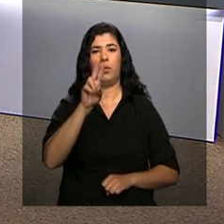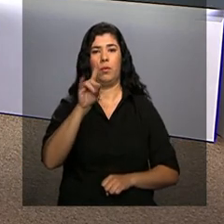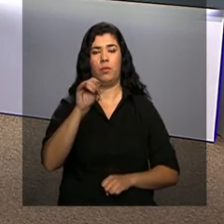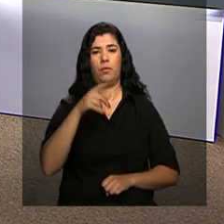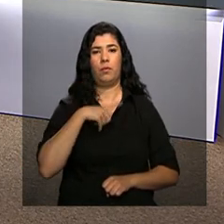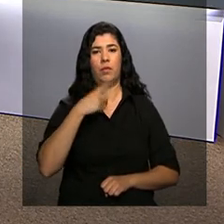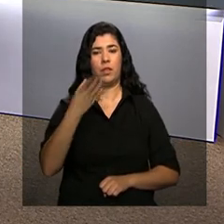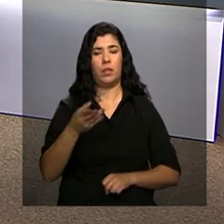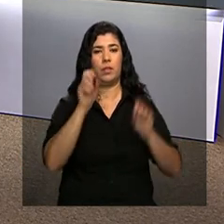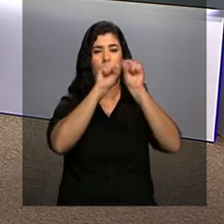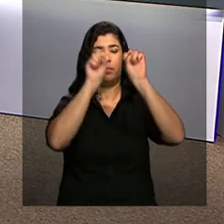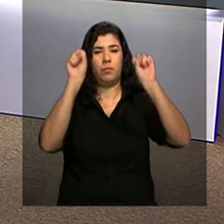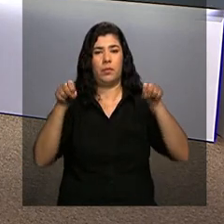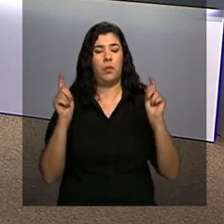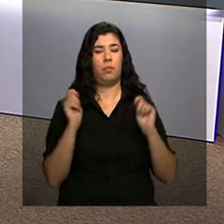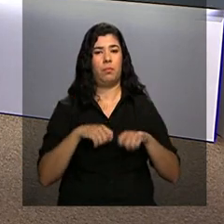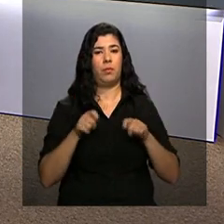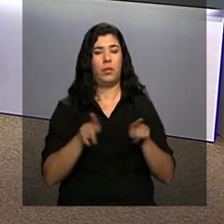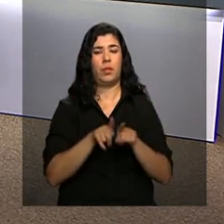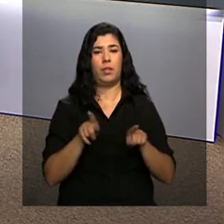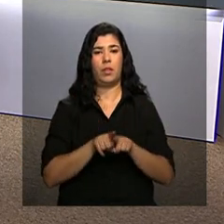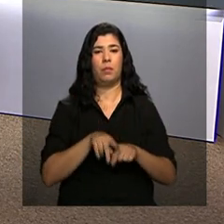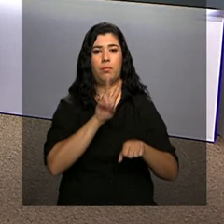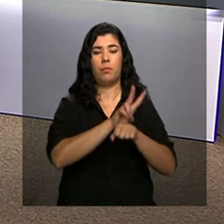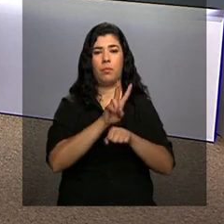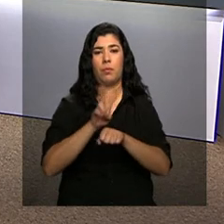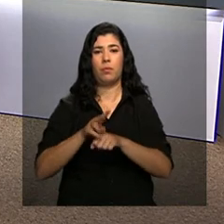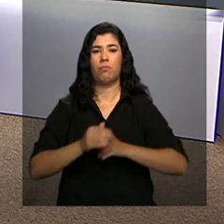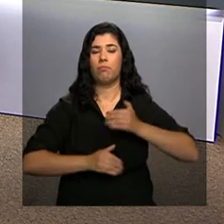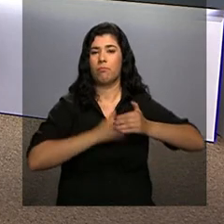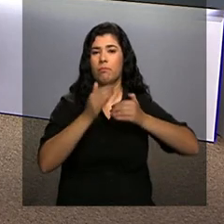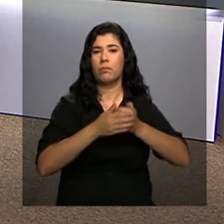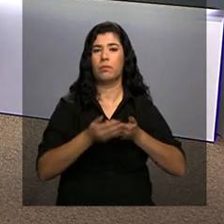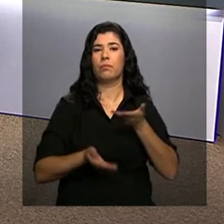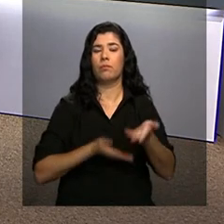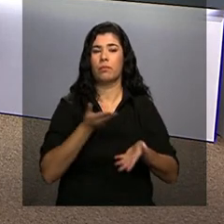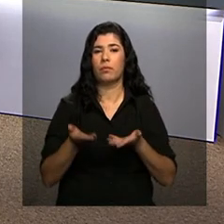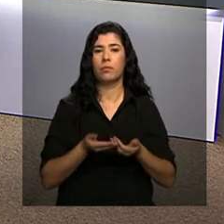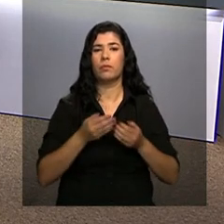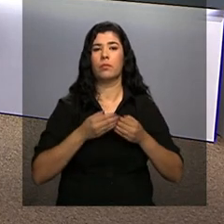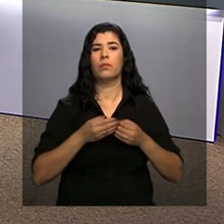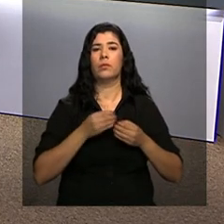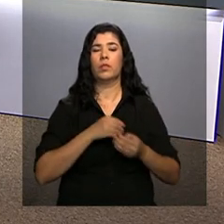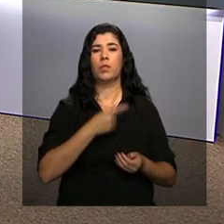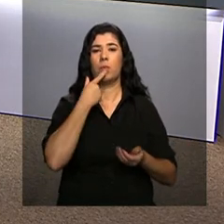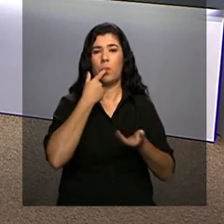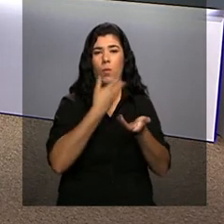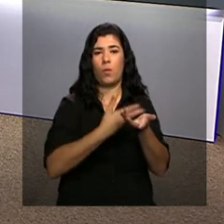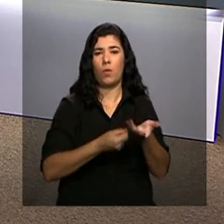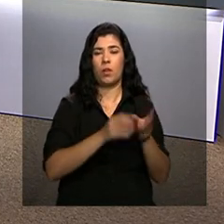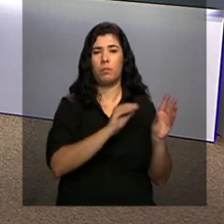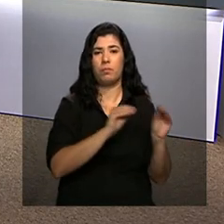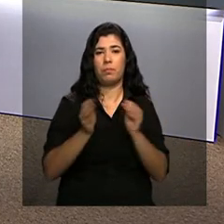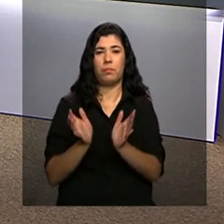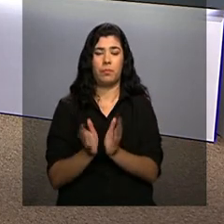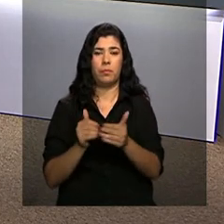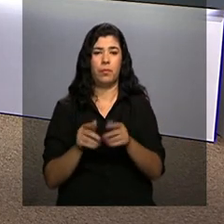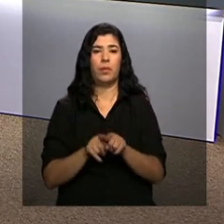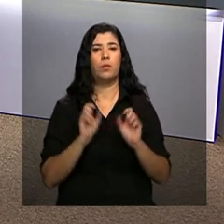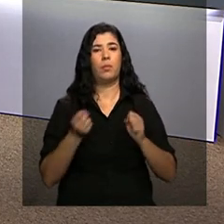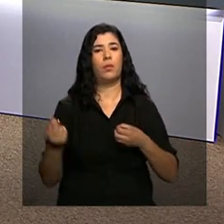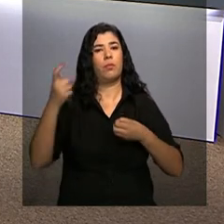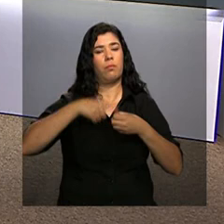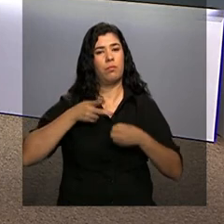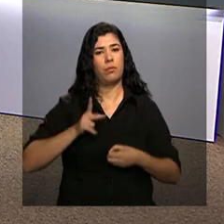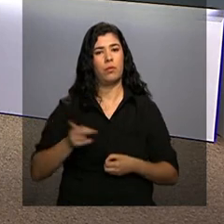Transfusional. Esse sistema vai possibilitar o controle das etapas envolvidas no processo de transfusão de sangue. E nós podemos